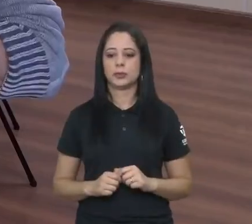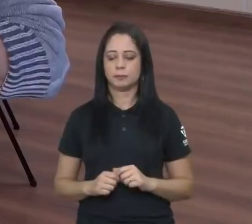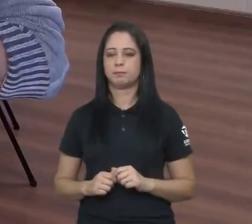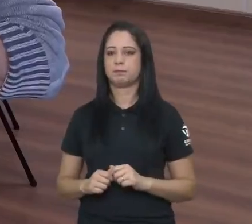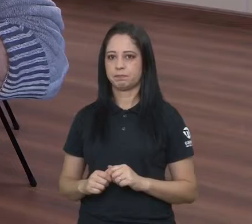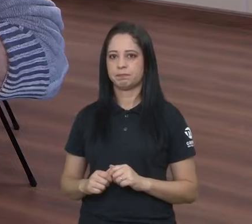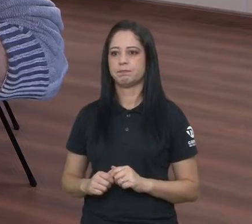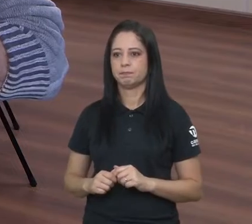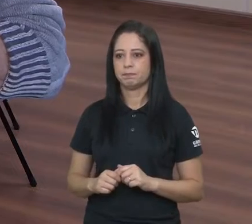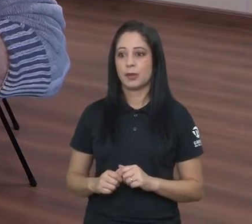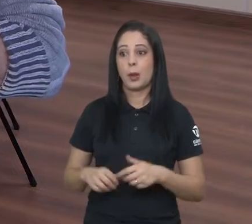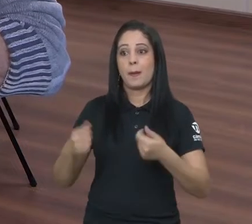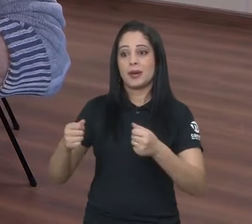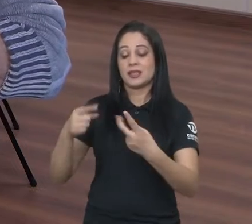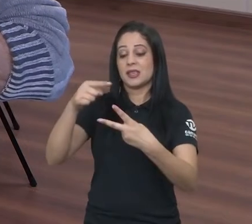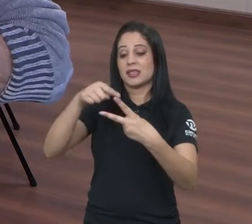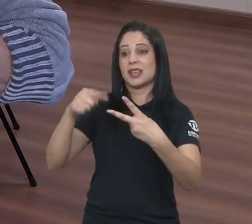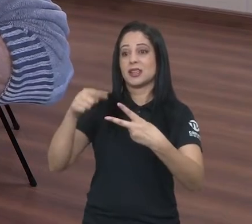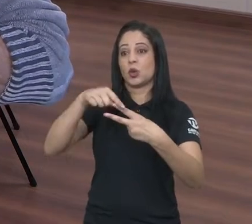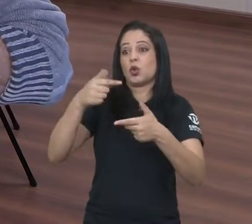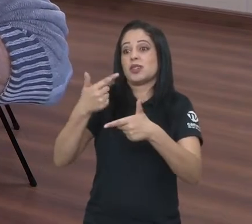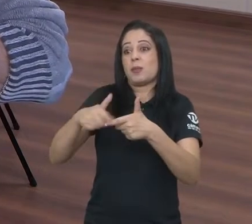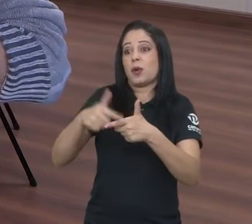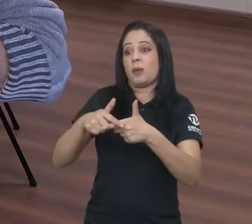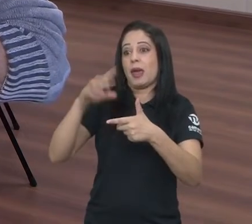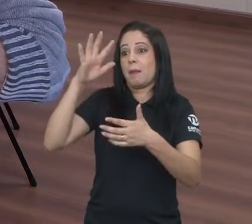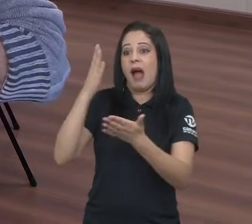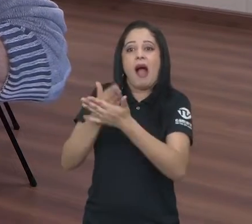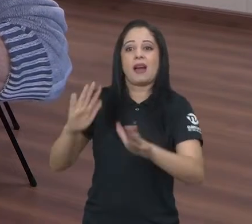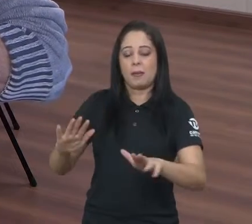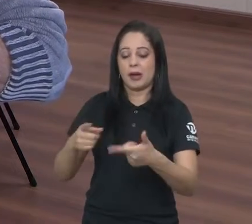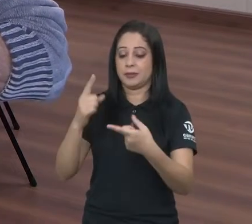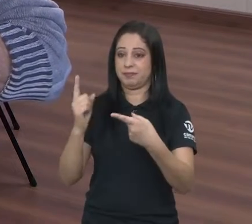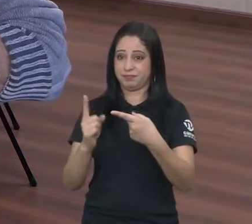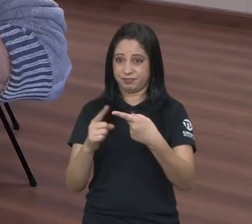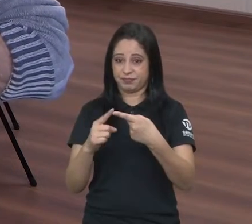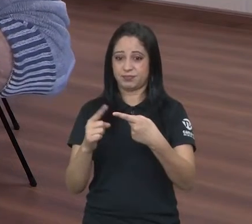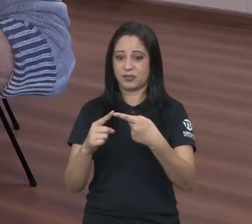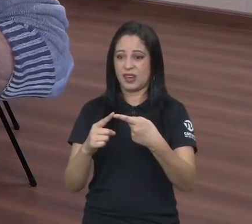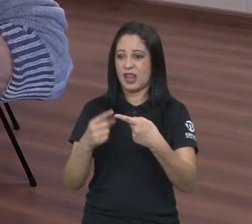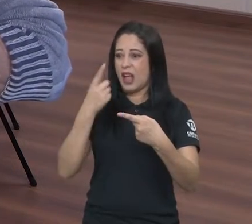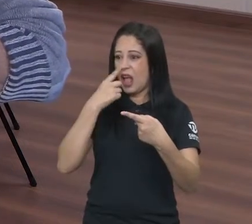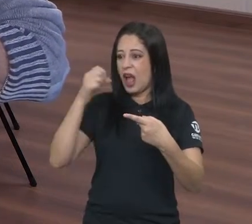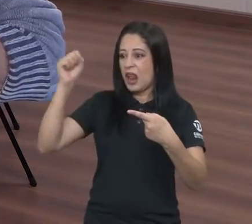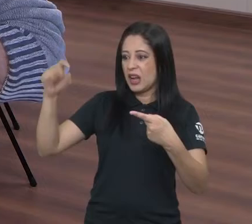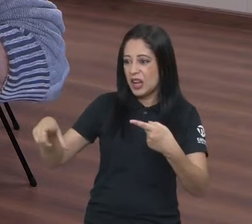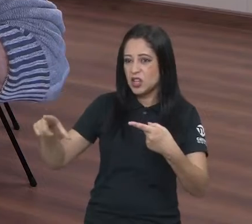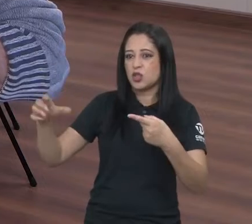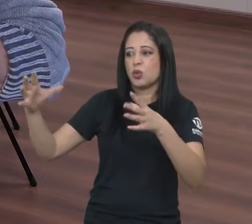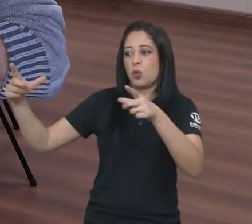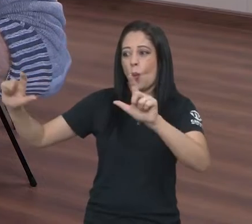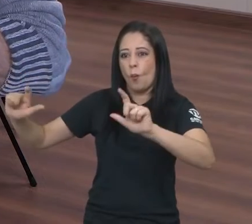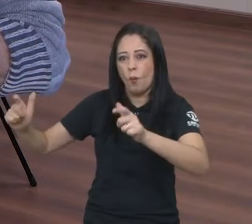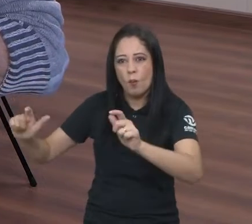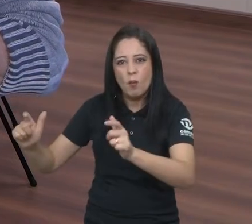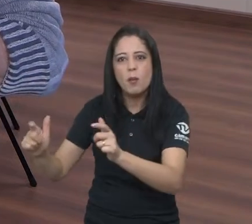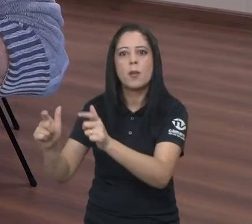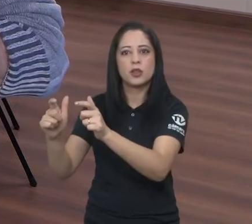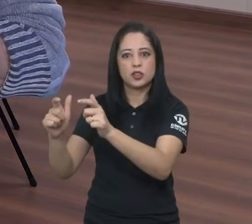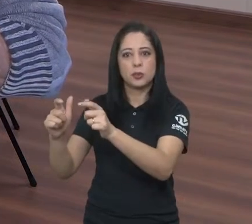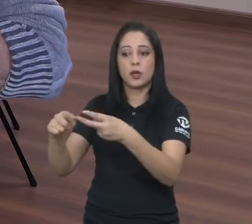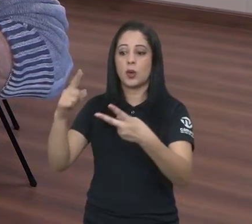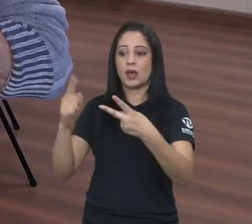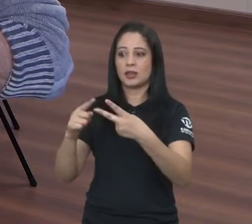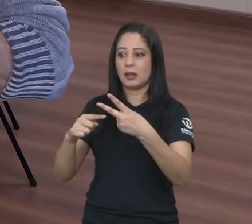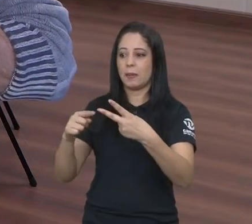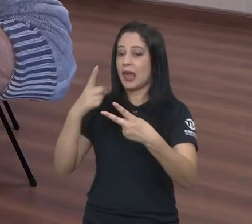com que esse tratamento do resíduo resolva 2 problemas da humanidade. Tratar essa enormidade de resíduos que nós todos